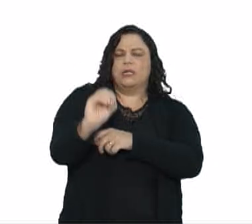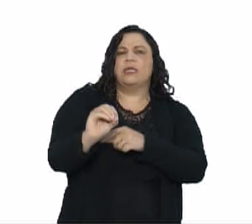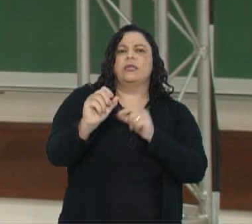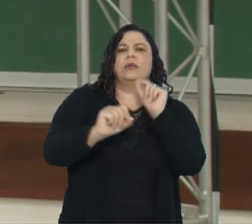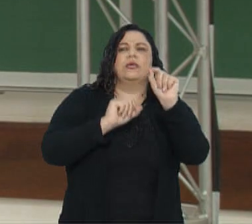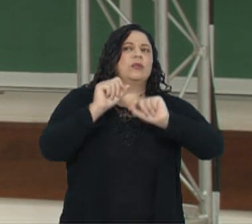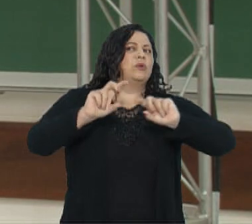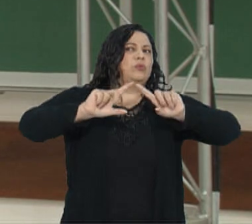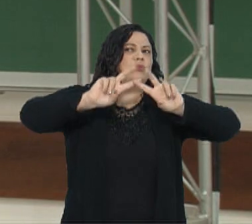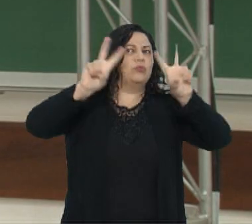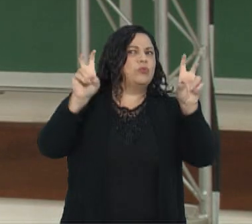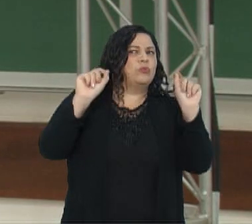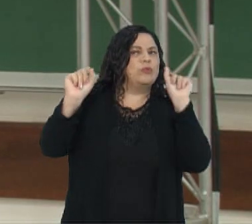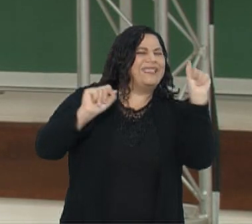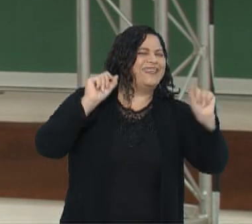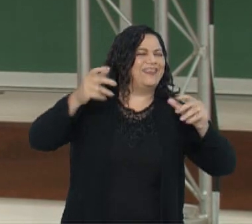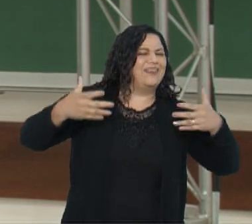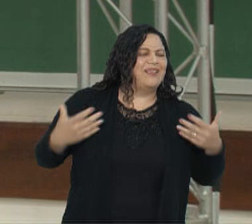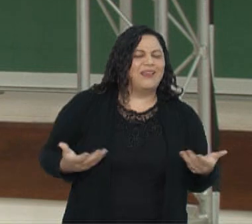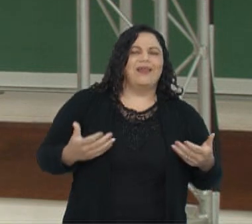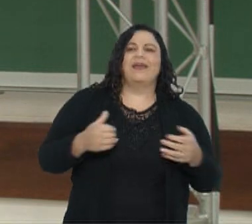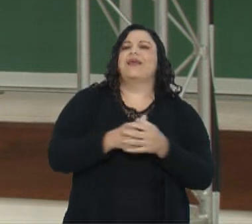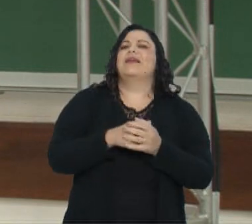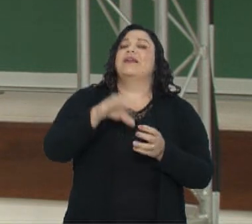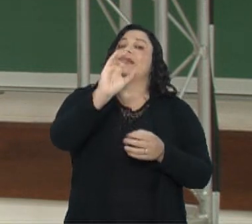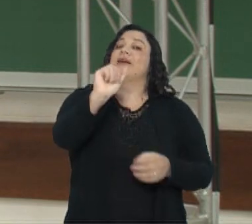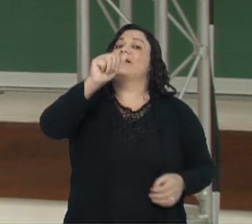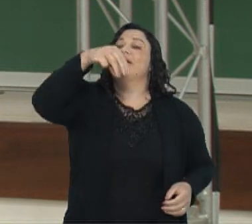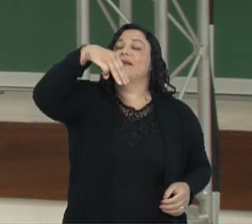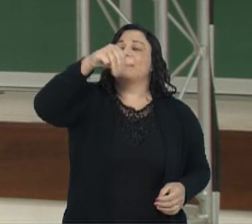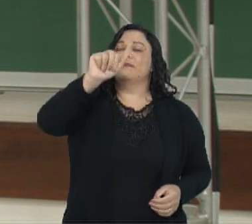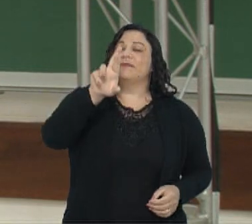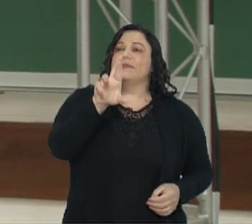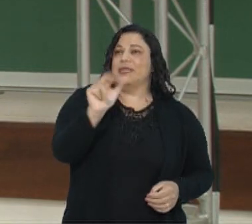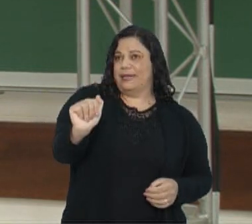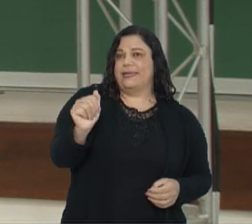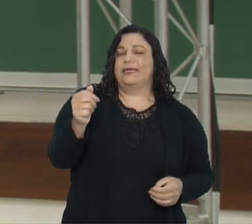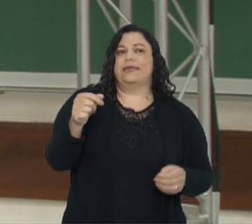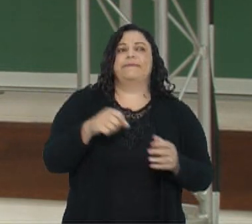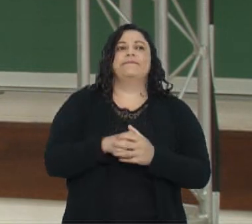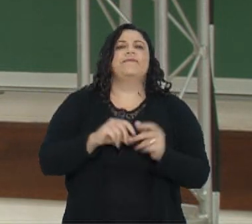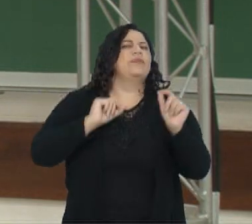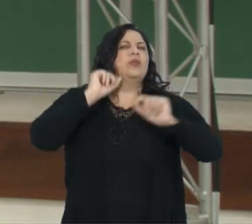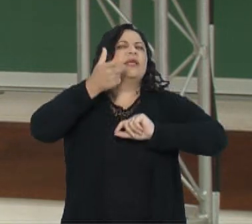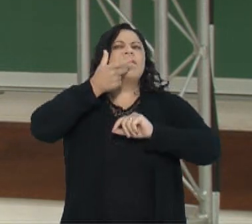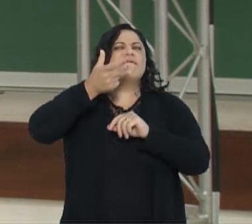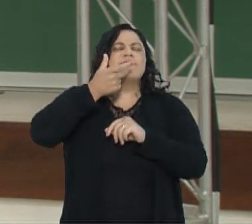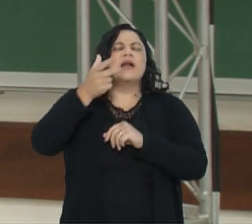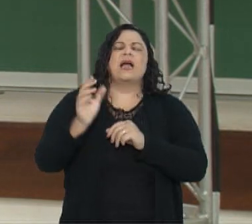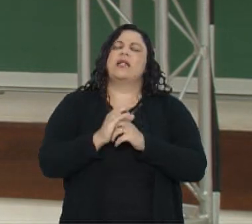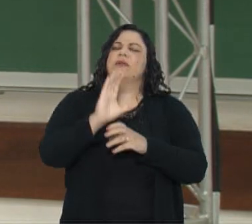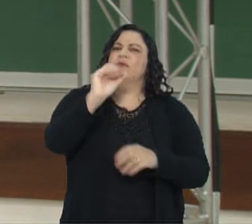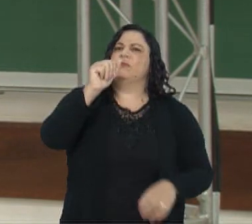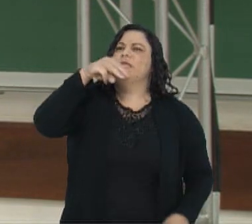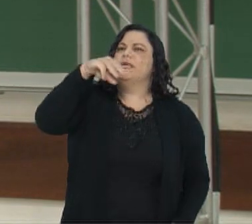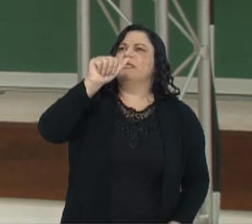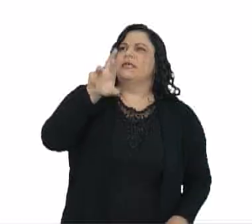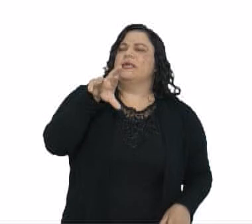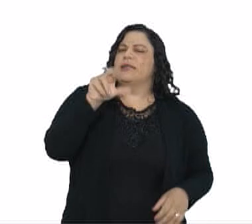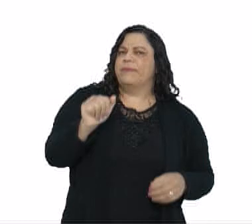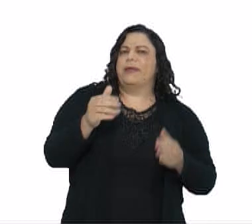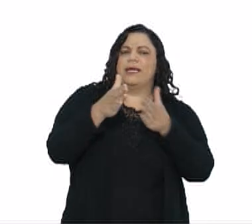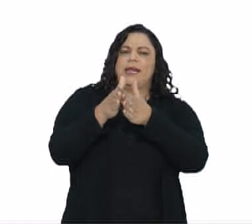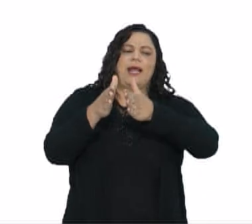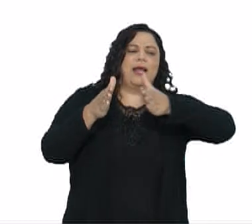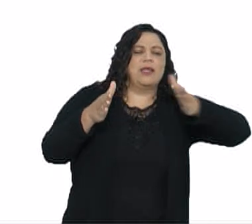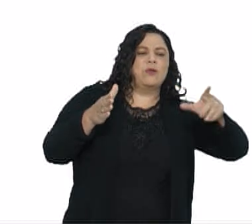pergunta e ele devolve para mim todo o sujeito. O que se diz sobre a Câmara? É o predicado. Então, o resto,